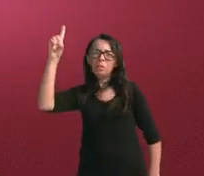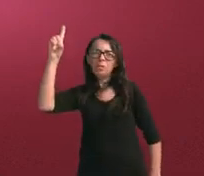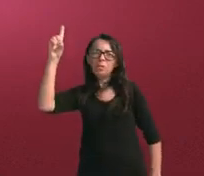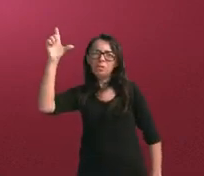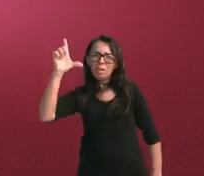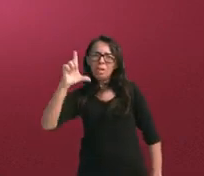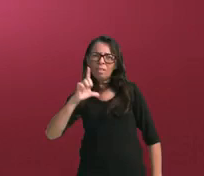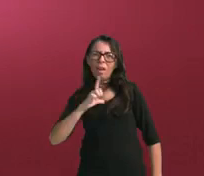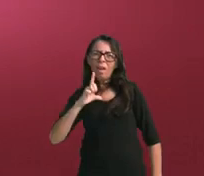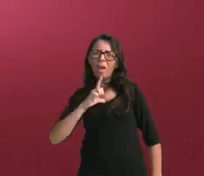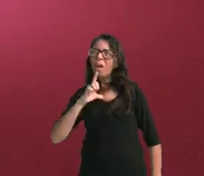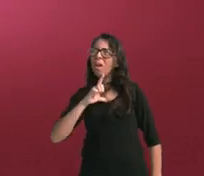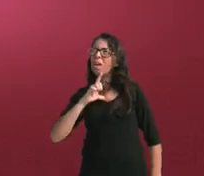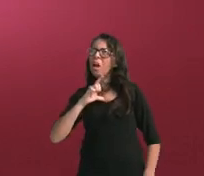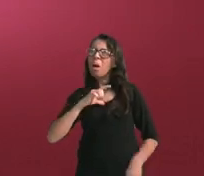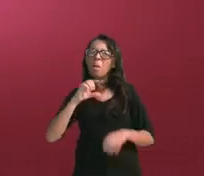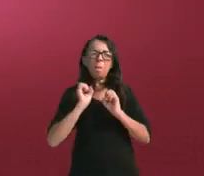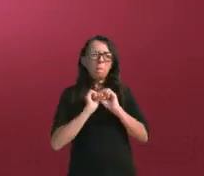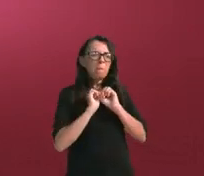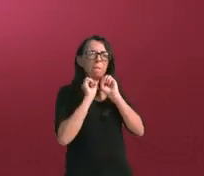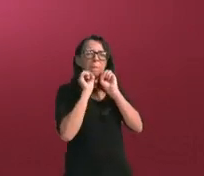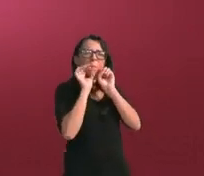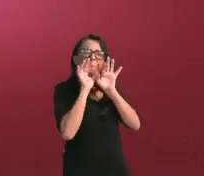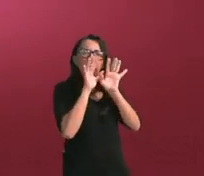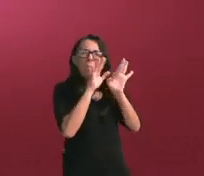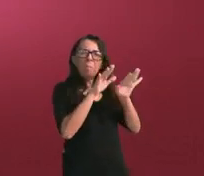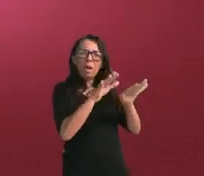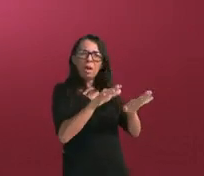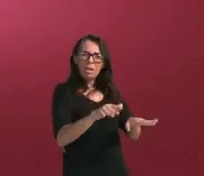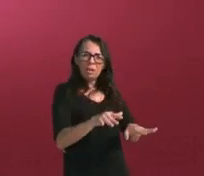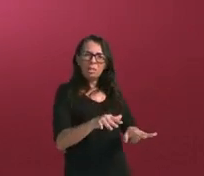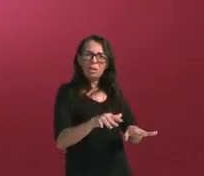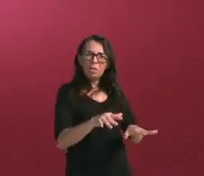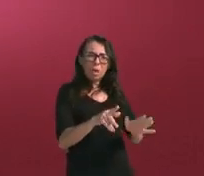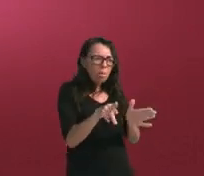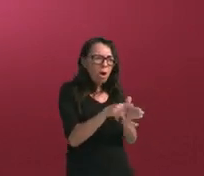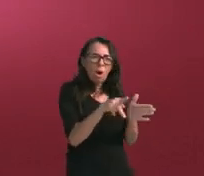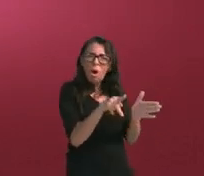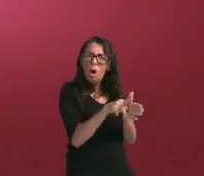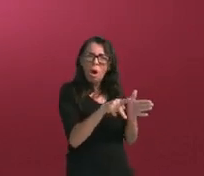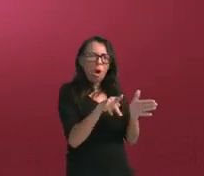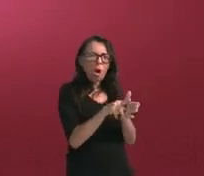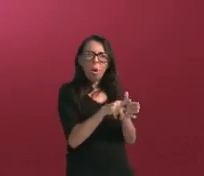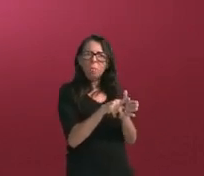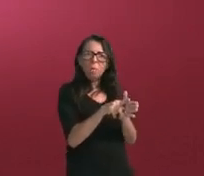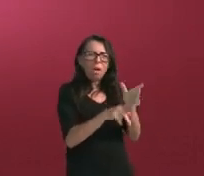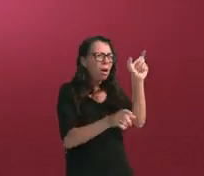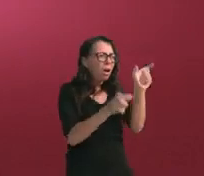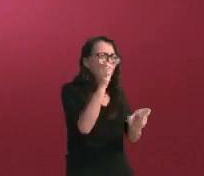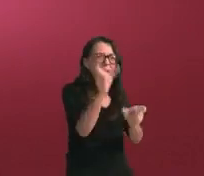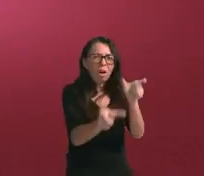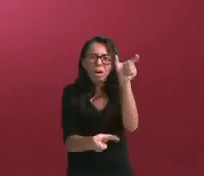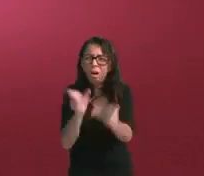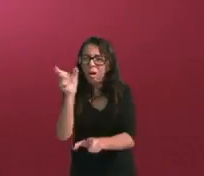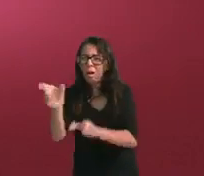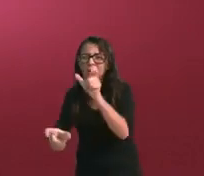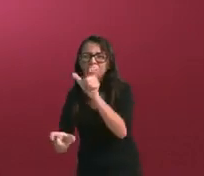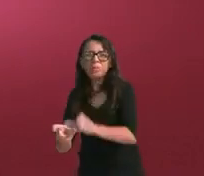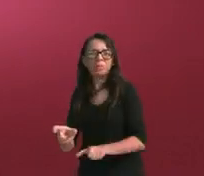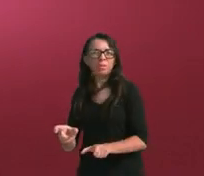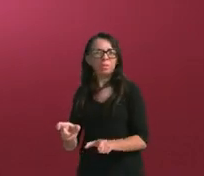né? Nós não podemos esquecer isso. E através da obediência à vontade de